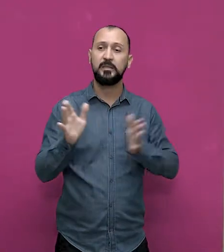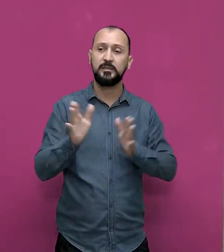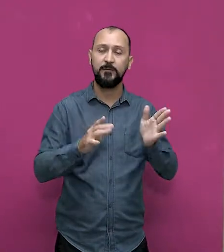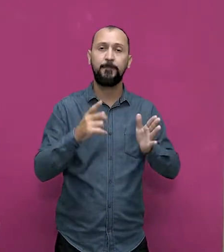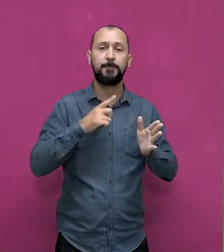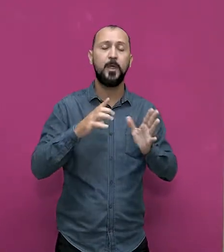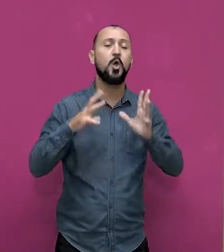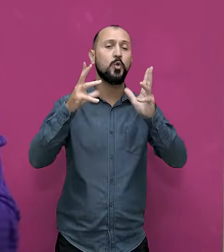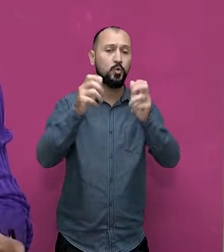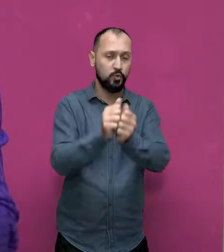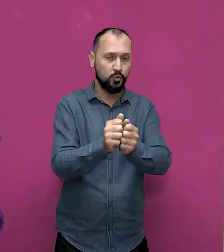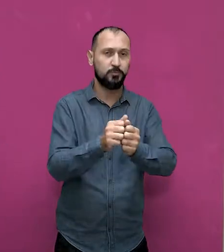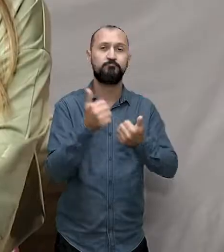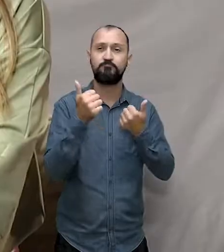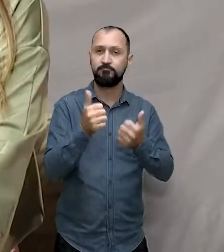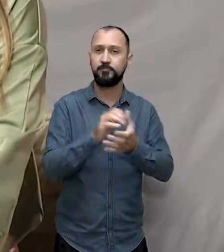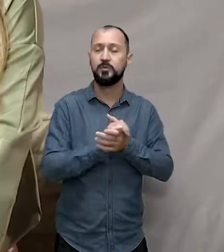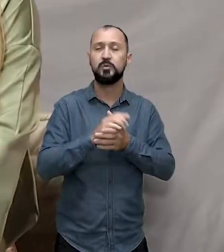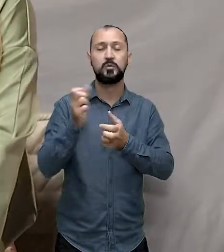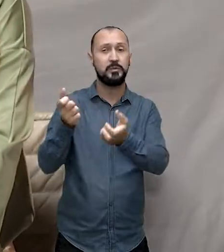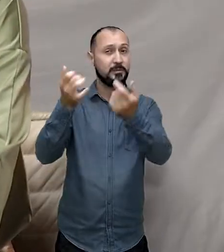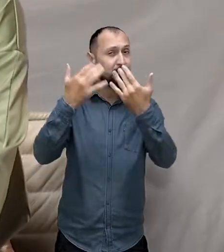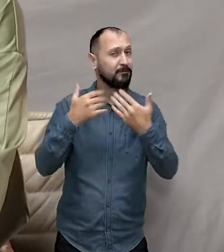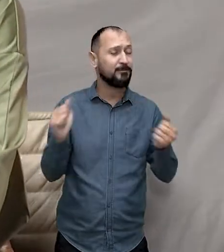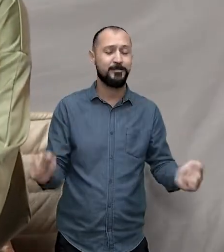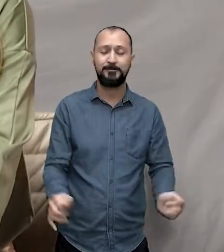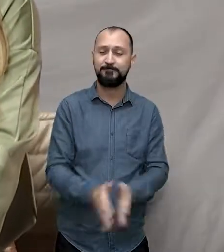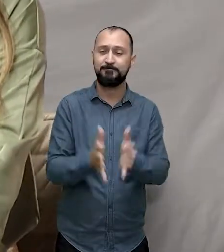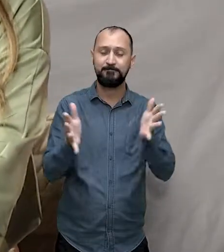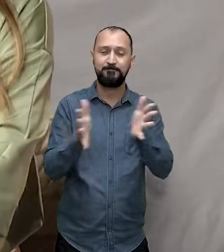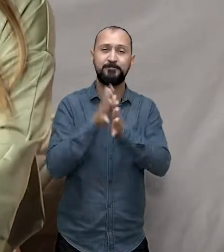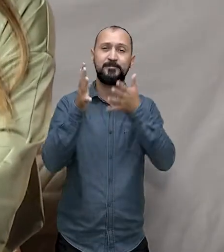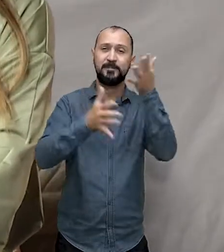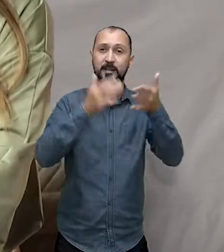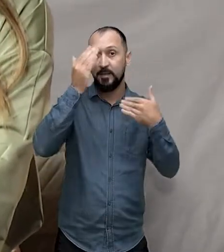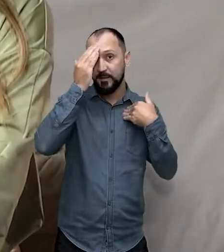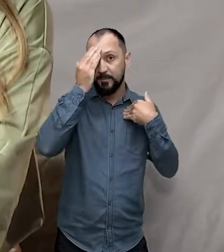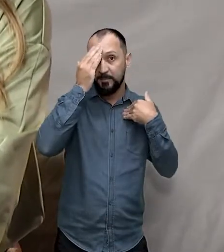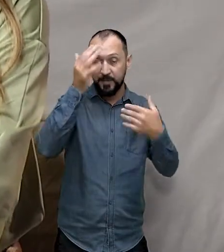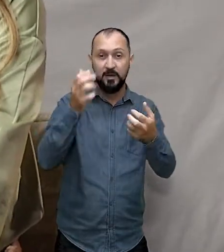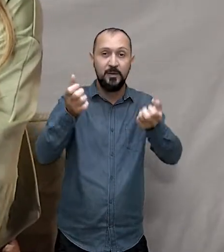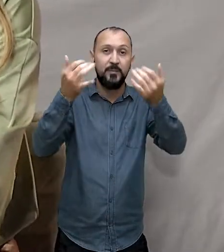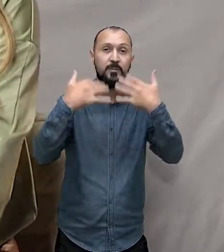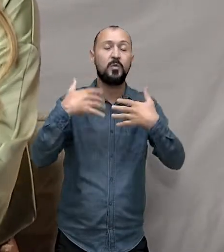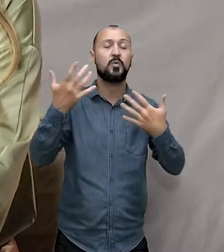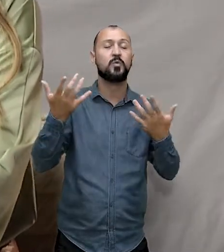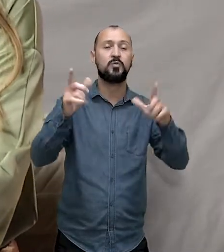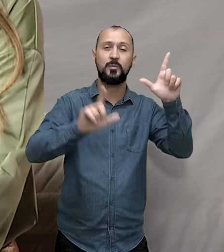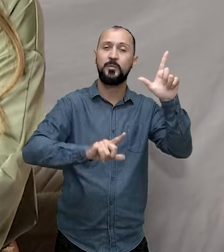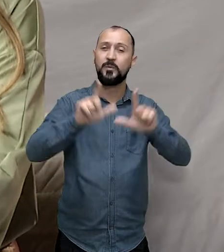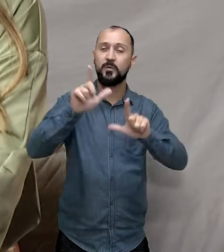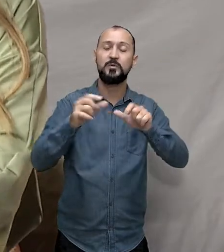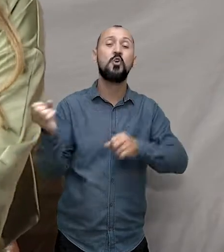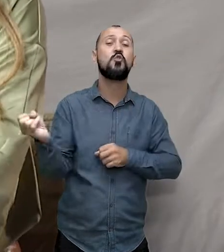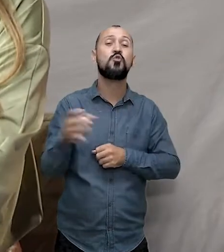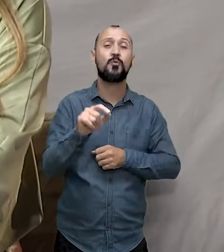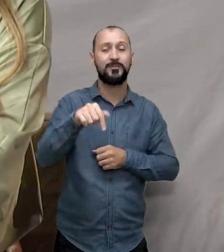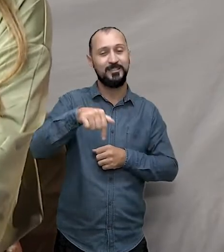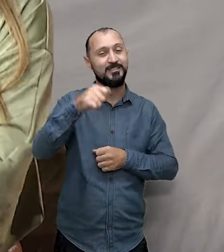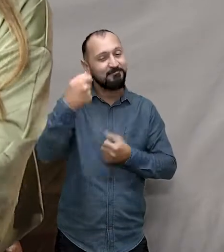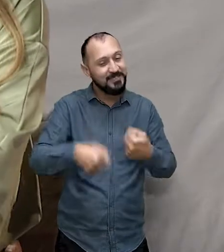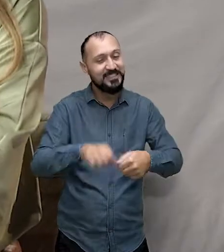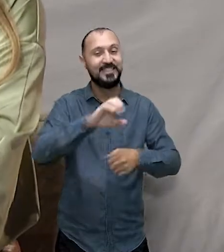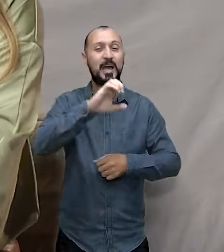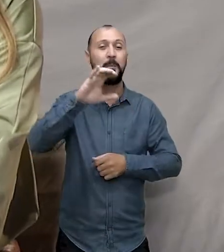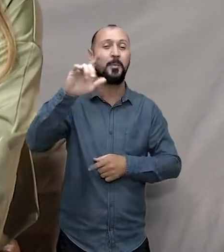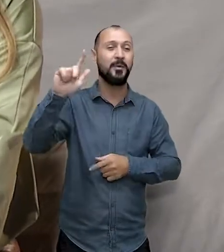a acessibilidade ela envolve a todos. Catiana, suas explicações foram maravilhosas. Obrigada por enriquecer o nosso programa com essa novidade